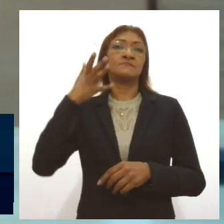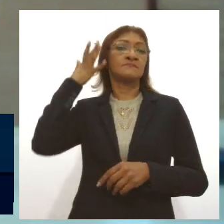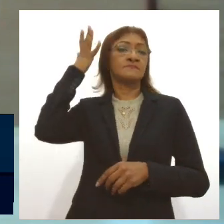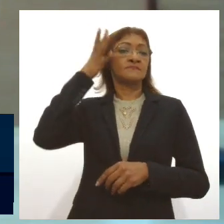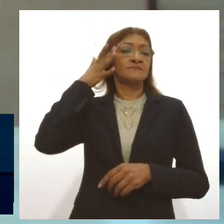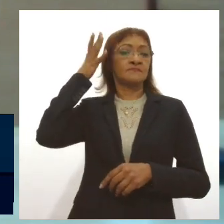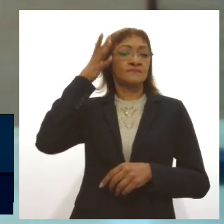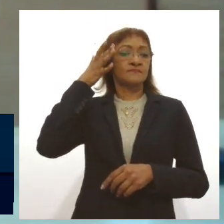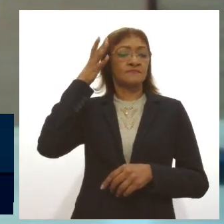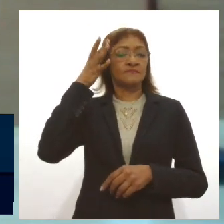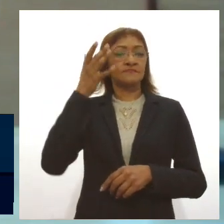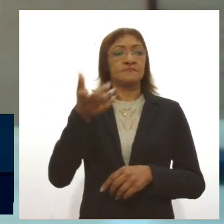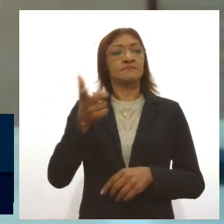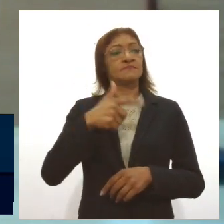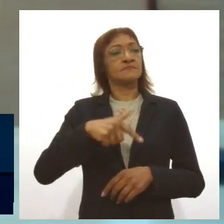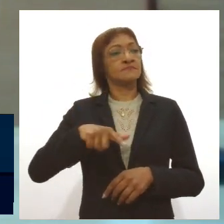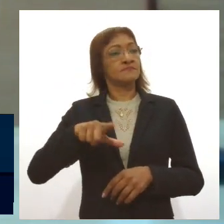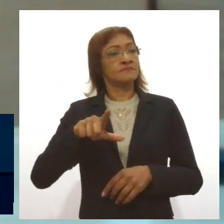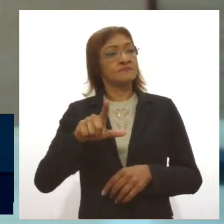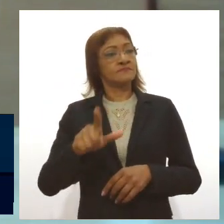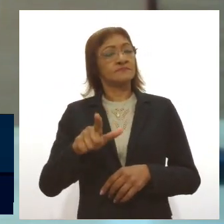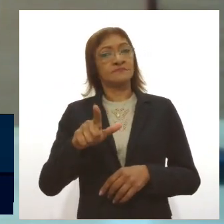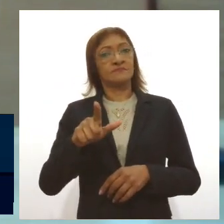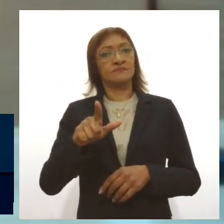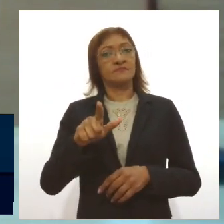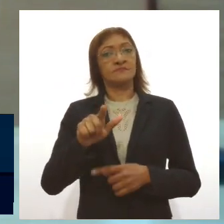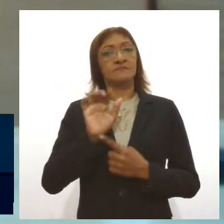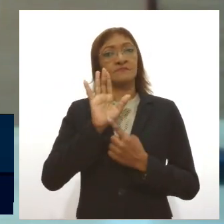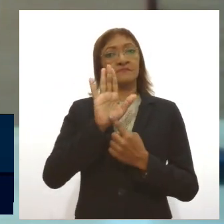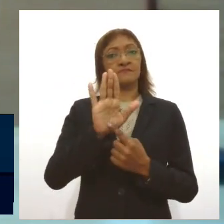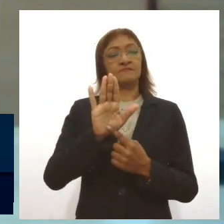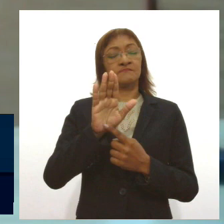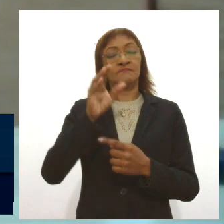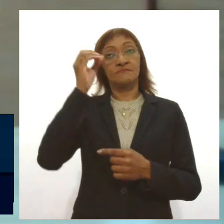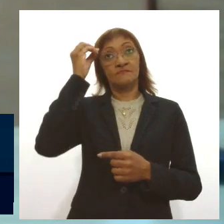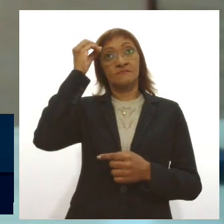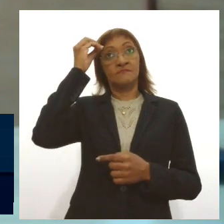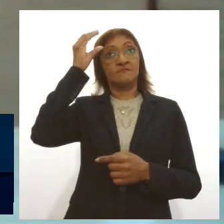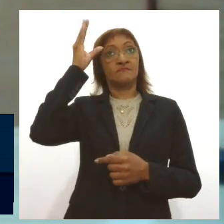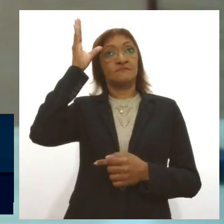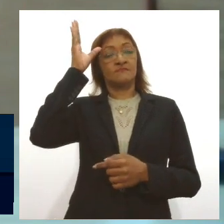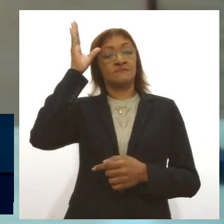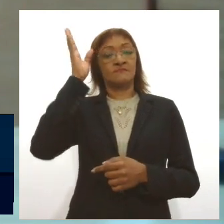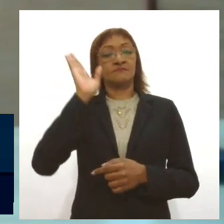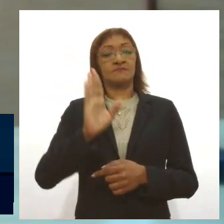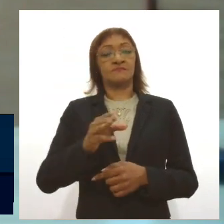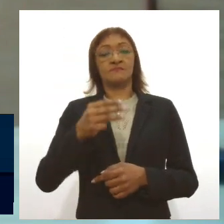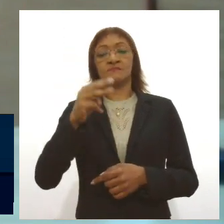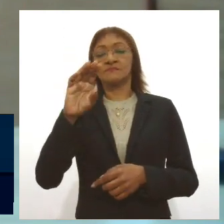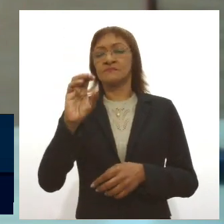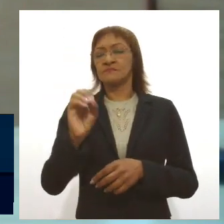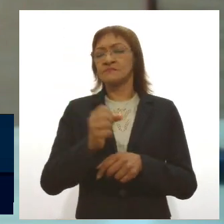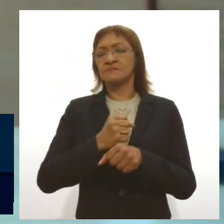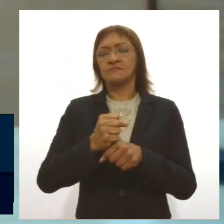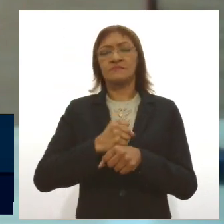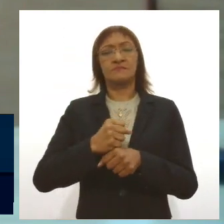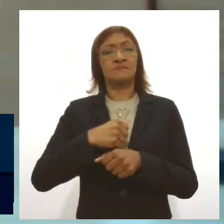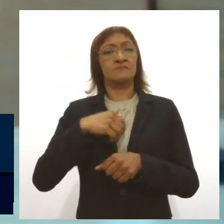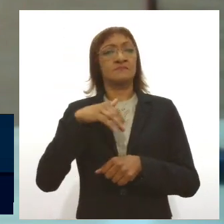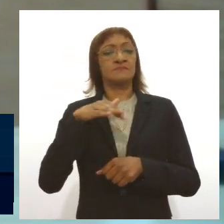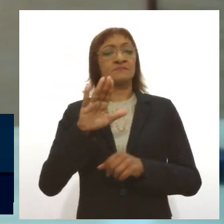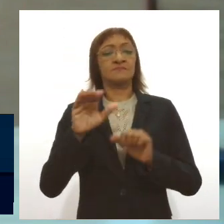Ailton Rocha, que mais uma vez traz o seu conhecimento, adquirido aí, como ele falou, há mais de 30 anos no serviço público,